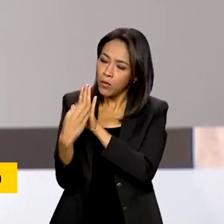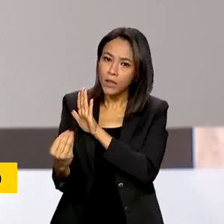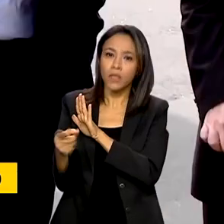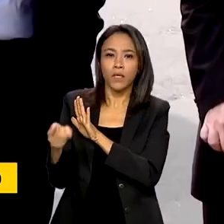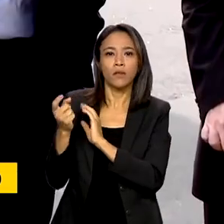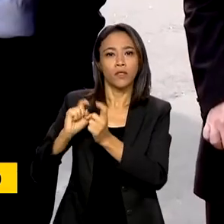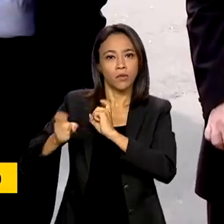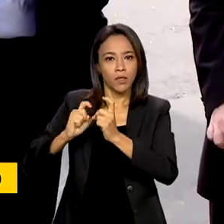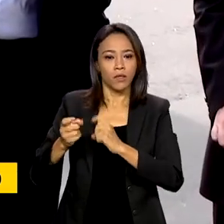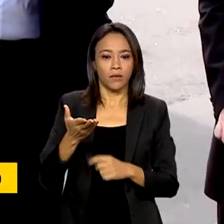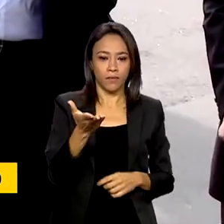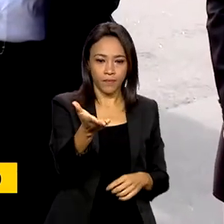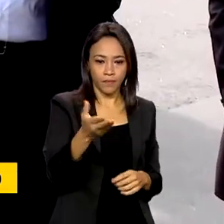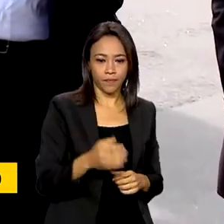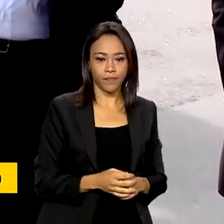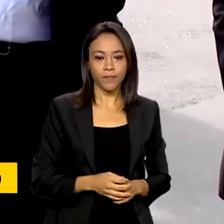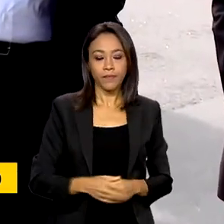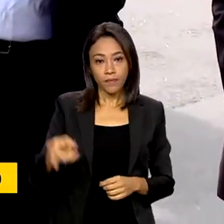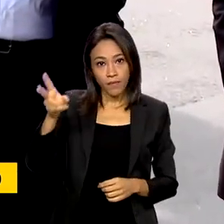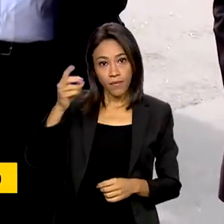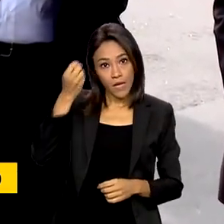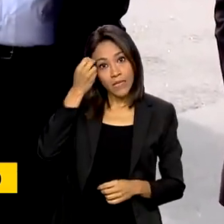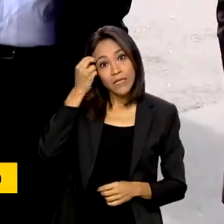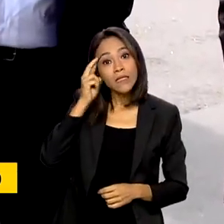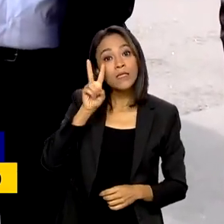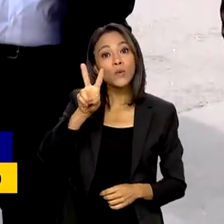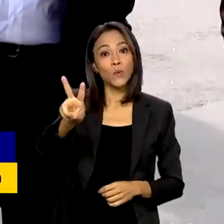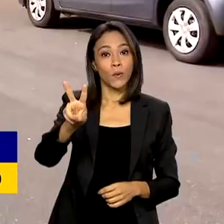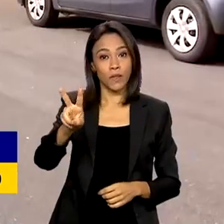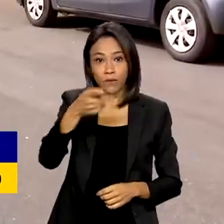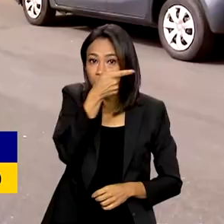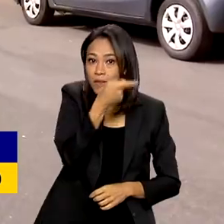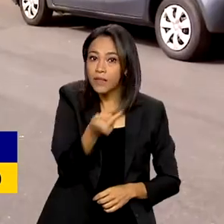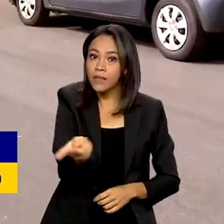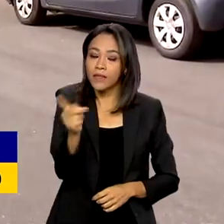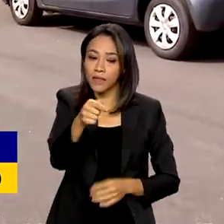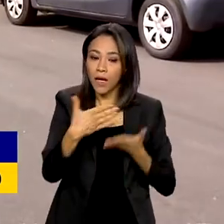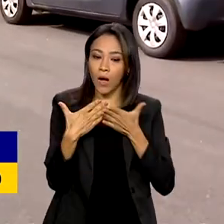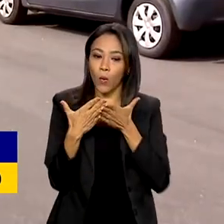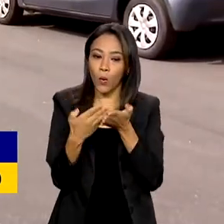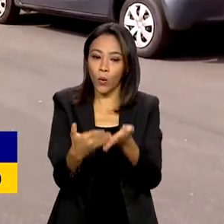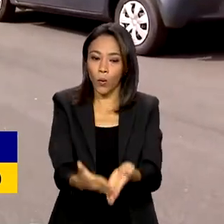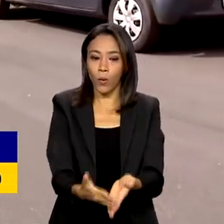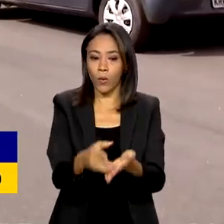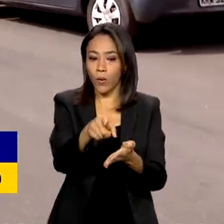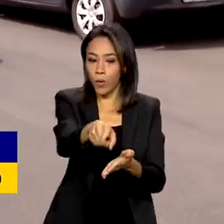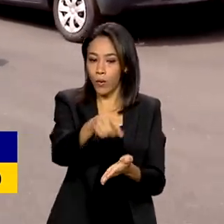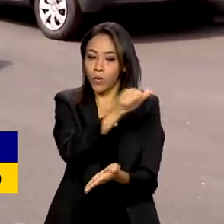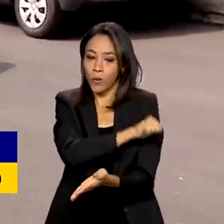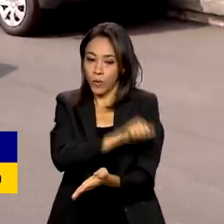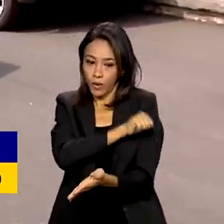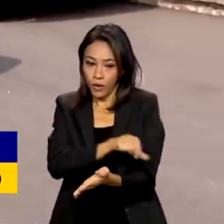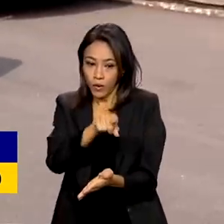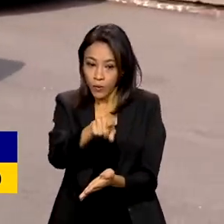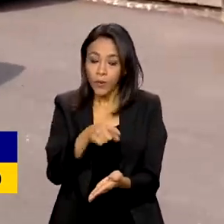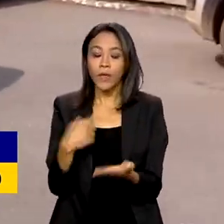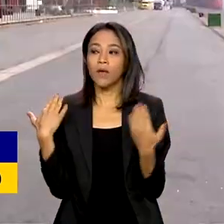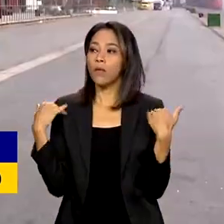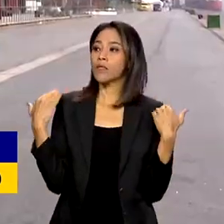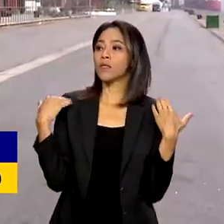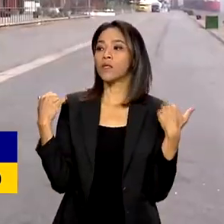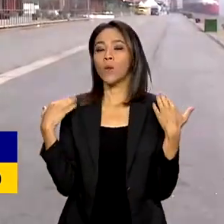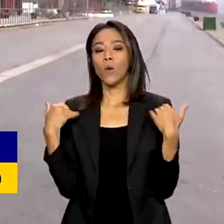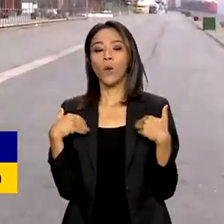gestão. Na segunda visita ao Porto do Rio de Janeiro, o ministro Márcio França passeou pelo